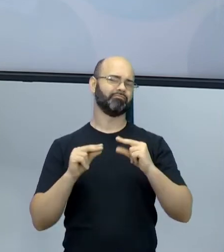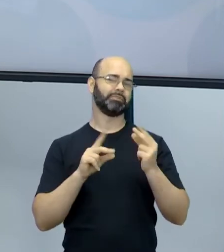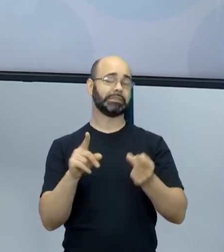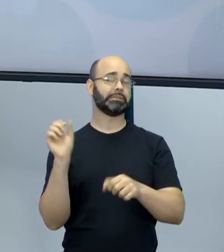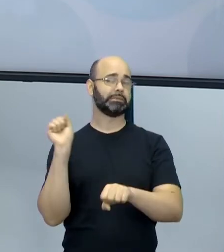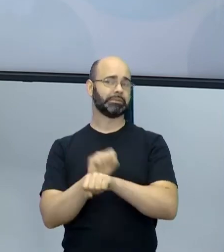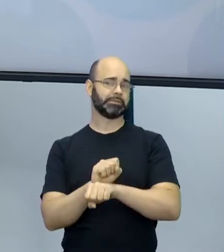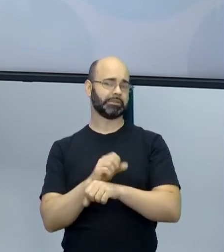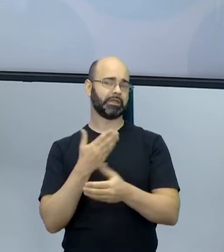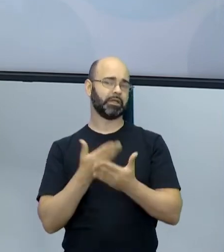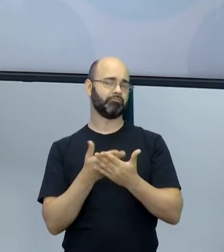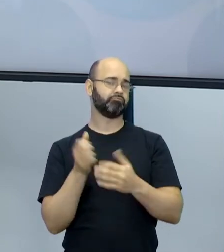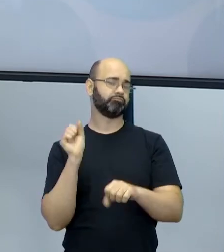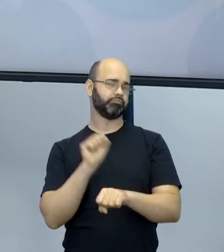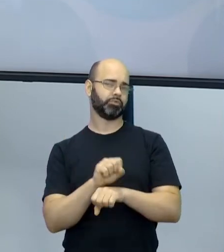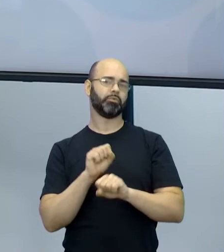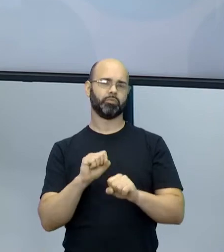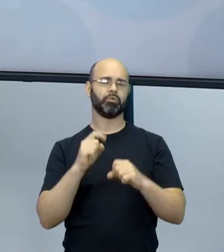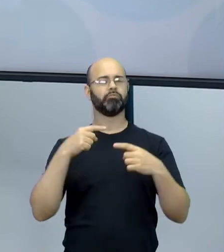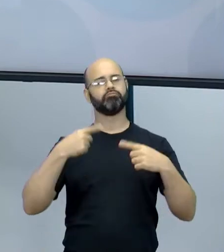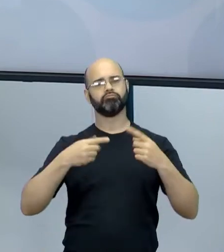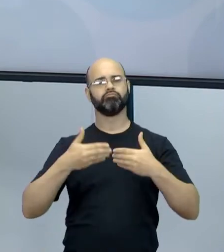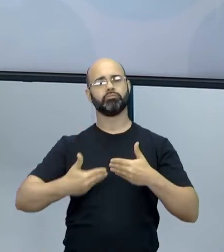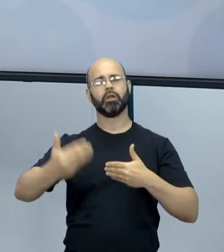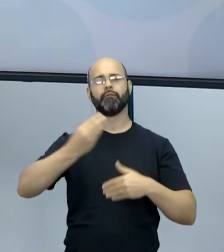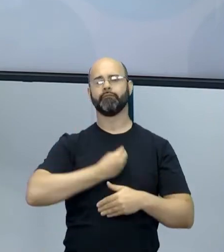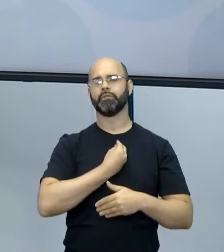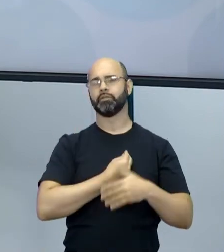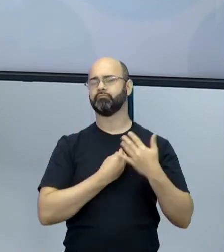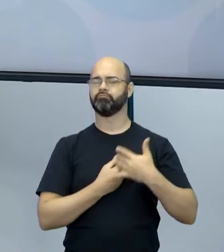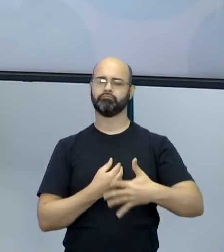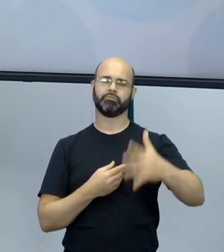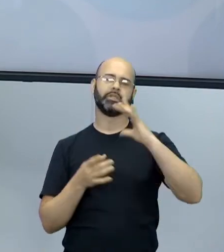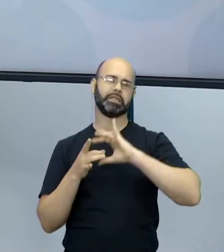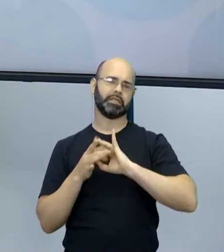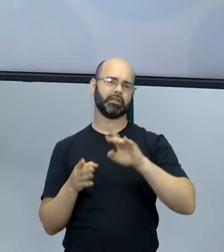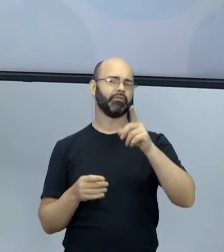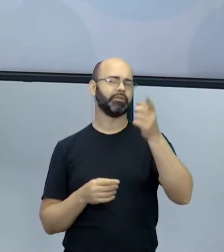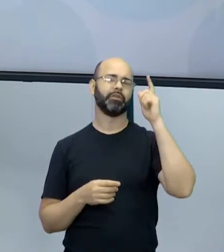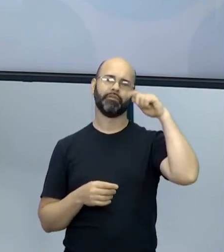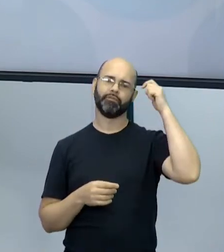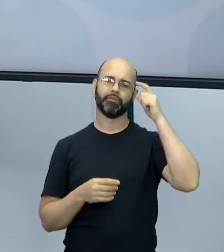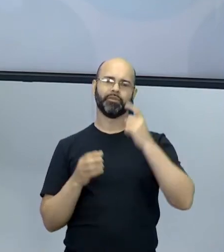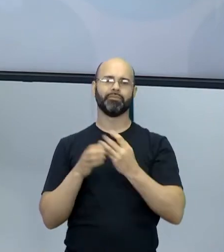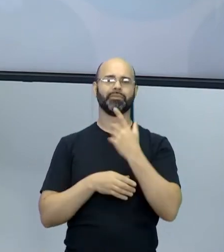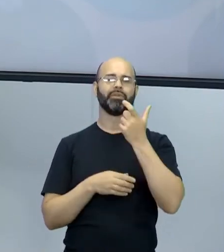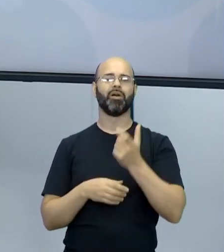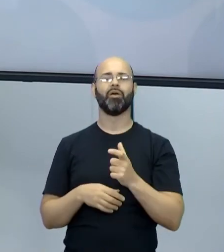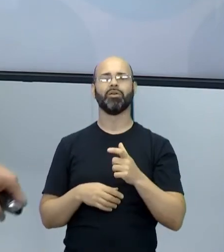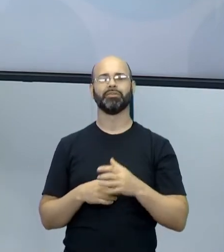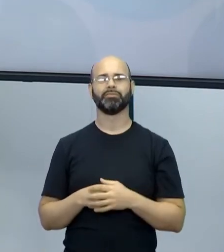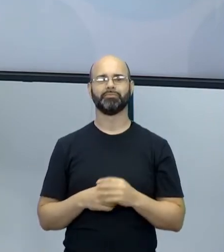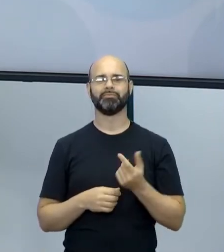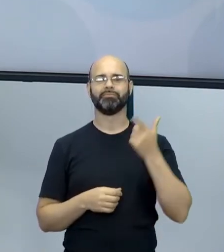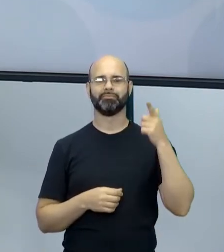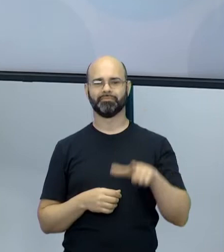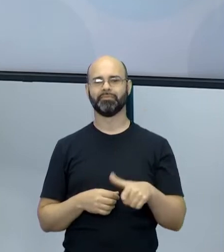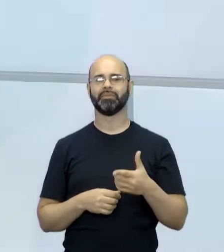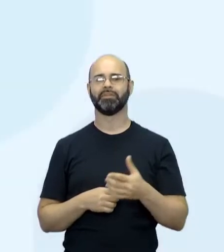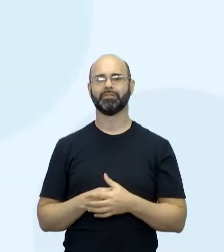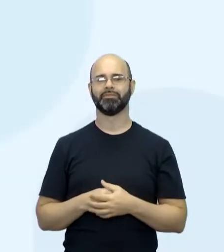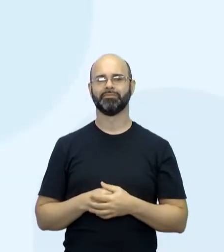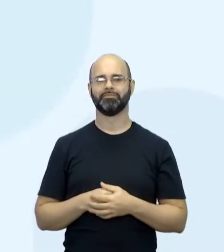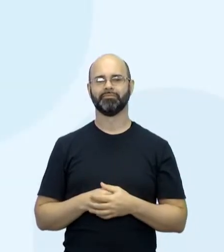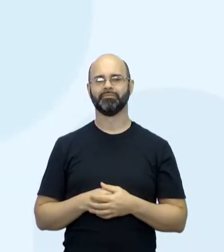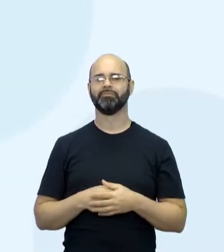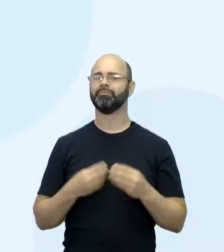continue. Na verdade, continue esse debate ao longo da vida. Puxa vida, pense de onde vem o filme que você assiste, tá certo? Mais uma. Como